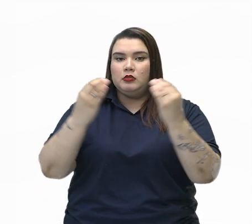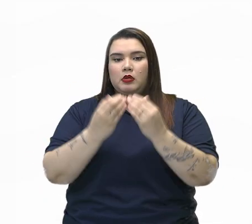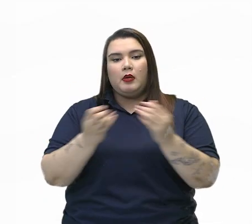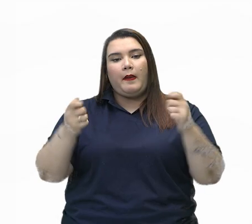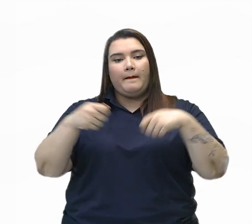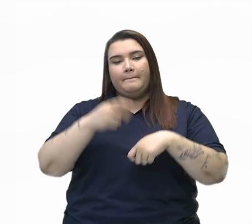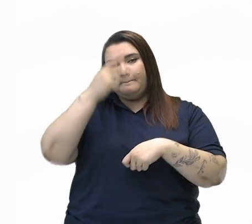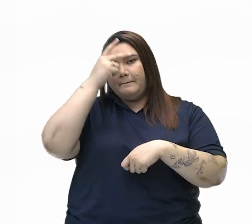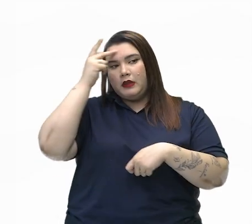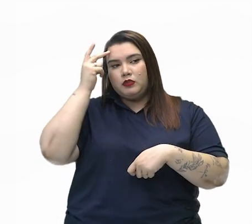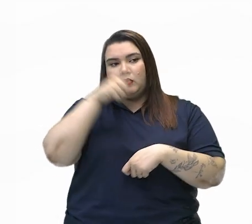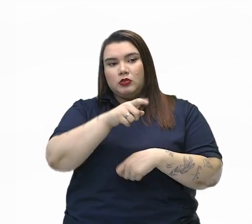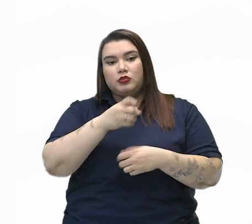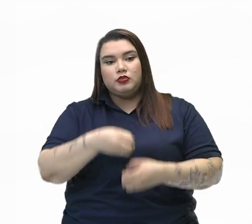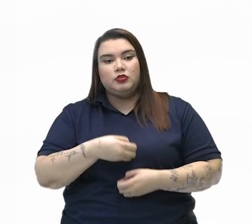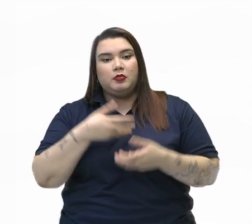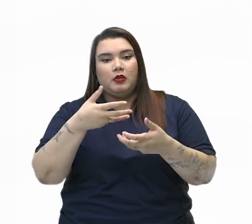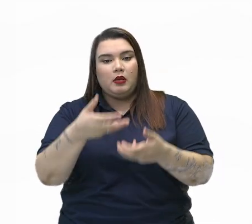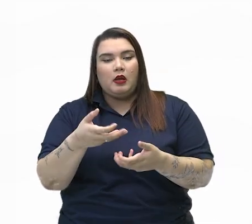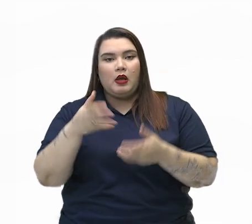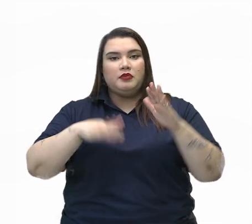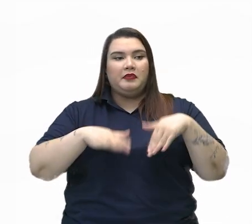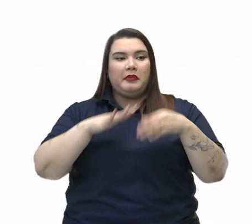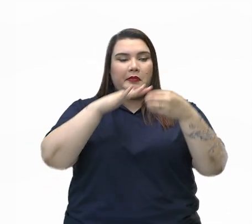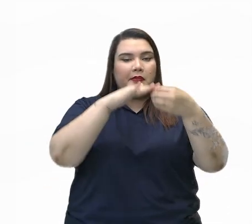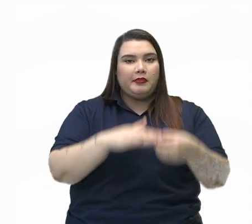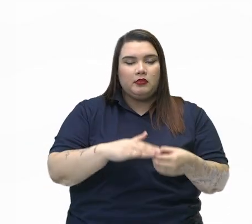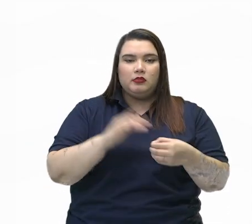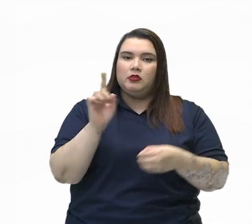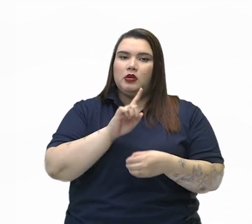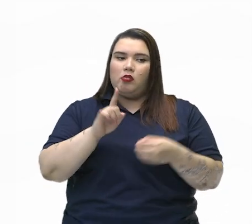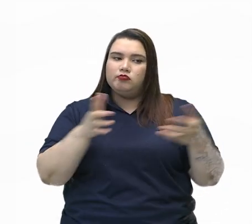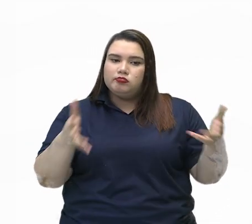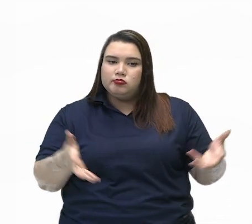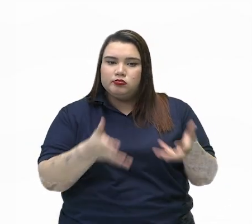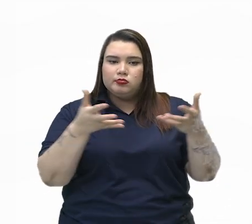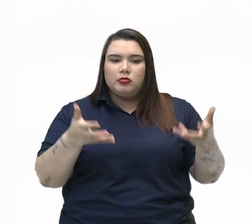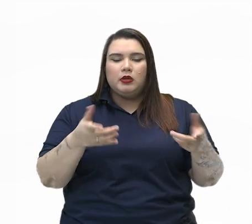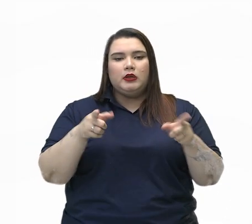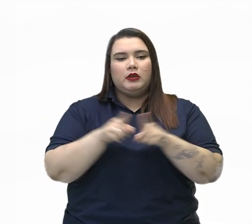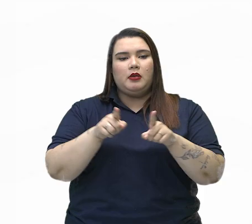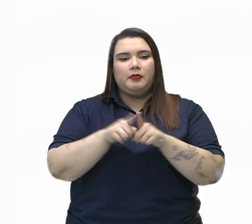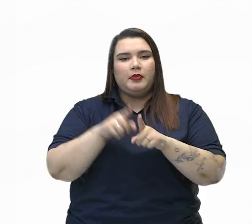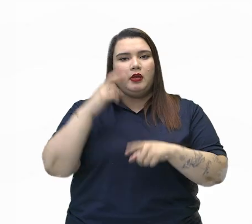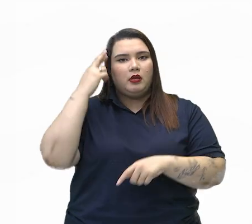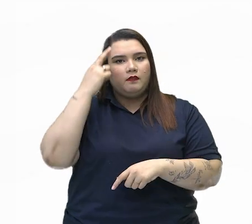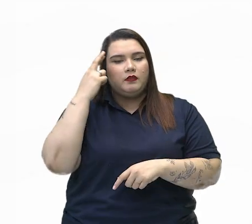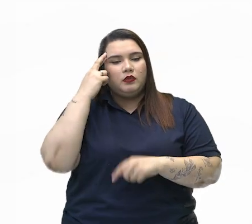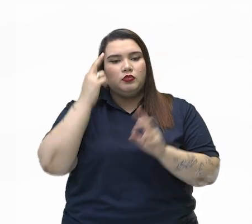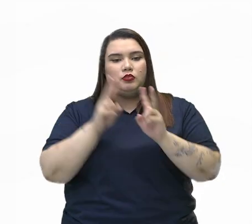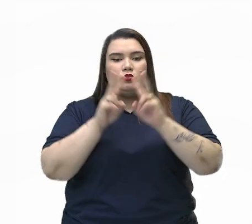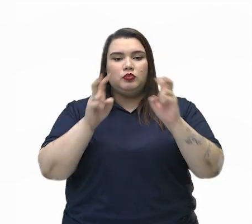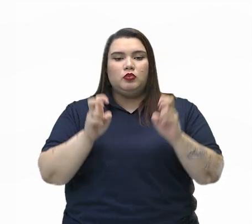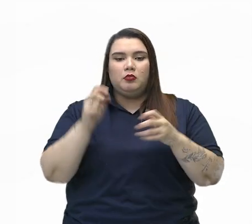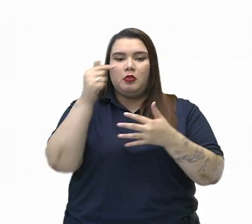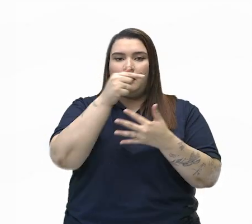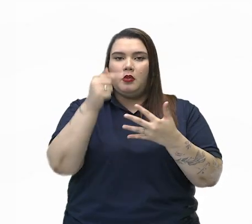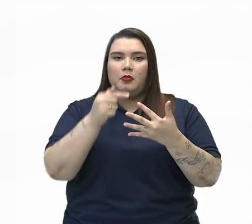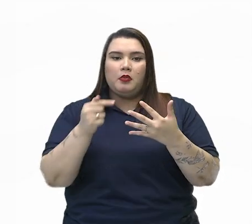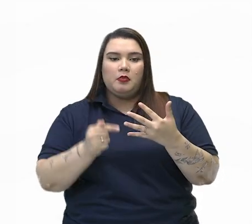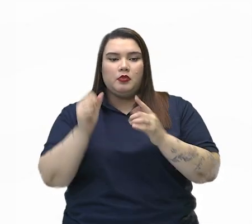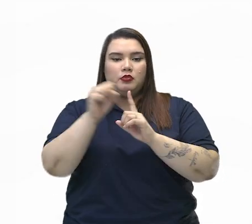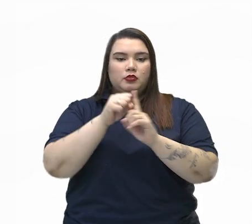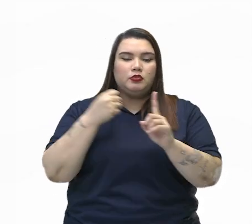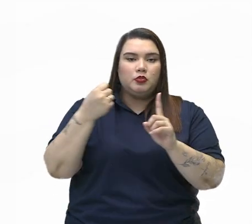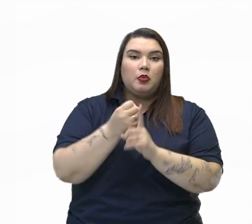comunidades, dar a voz a quem muitas vezes é silenciado e provocar reflexões sobre questões sociais